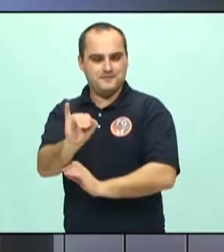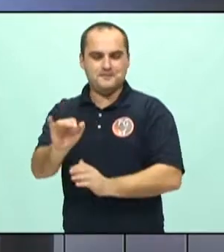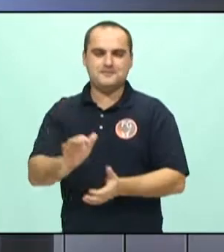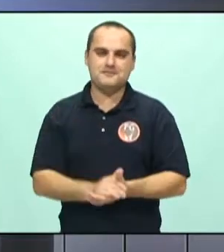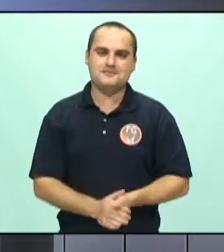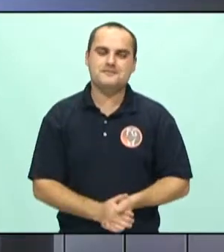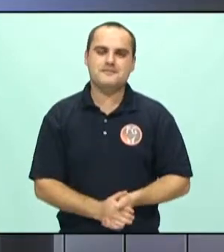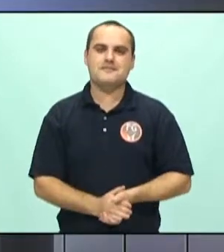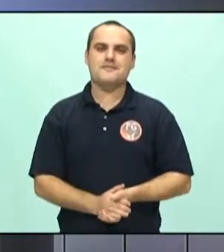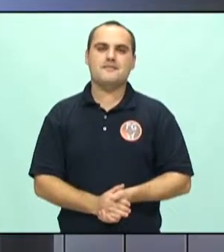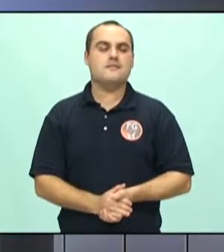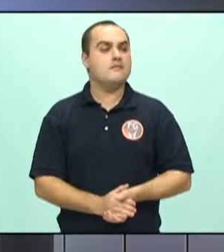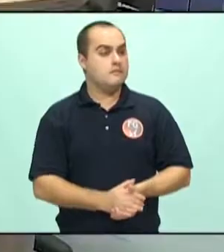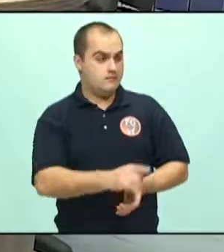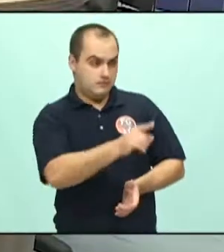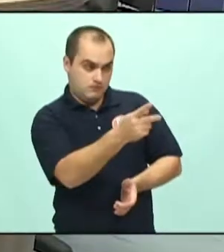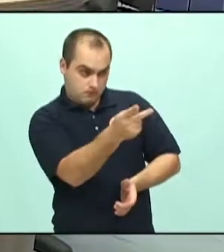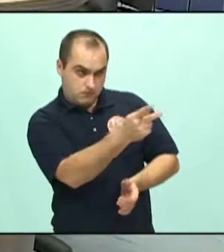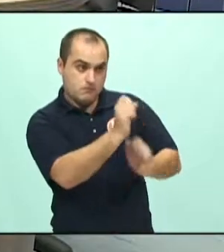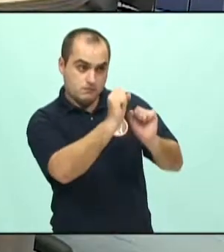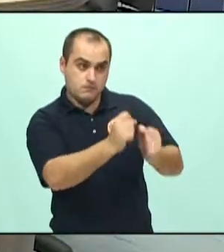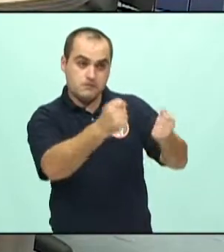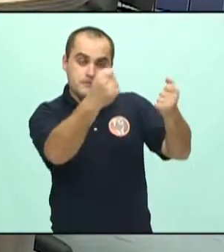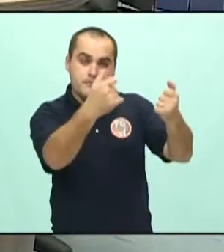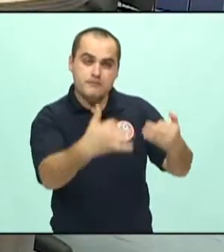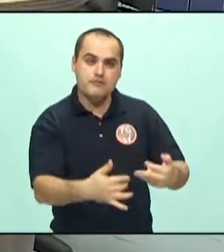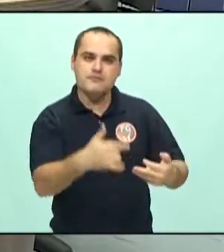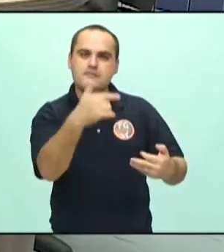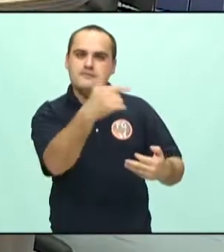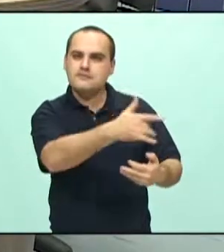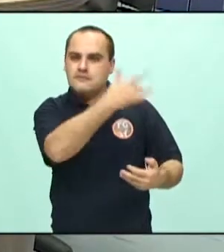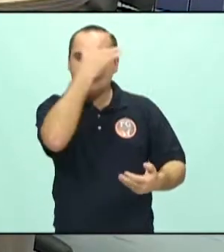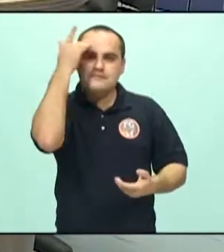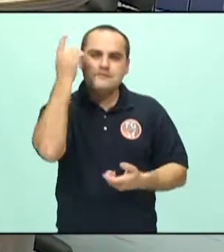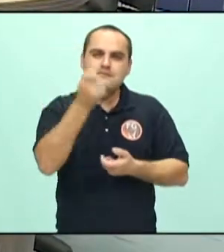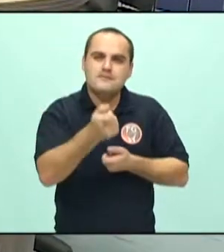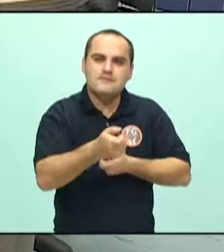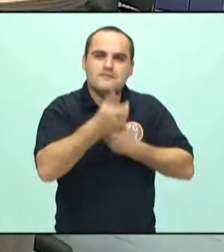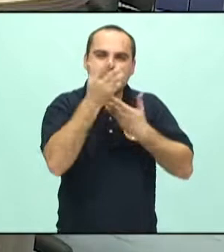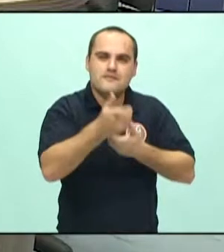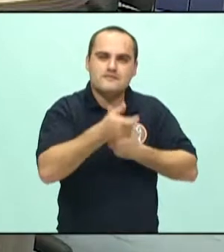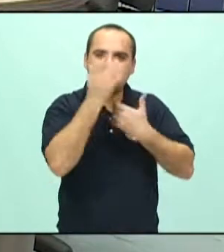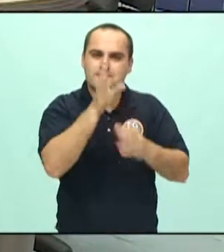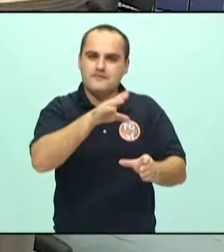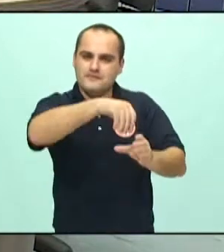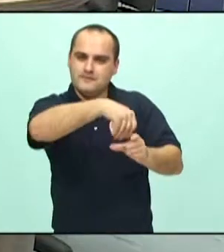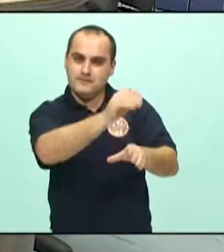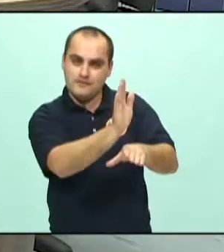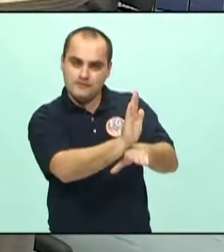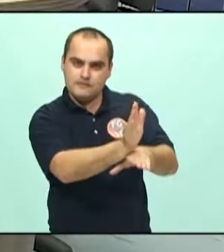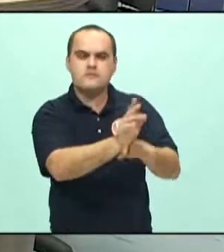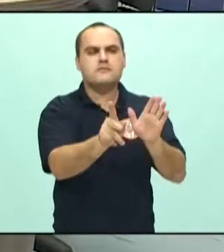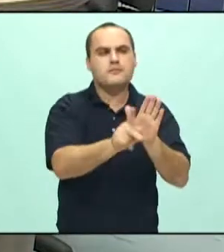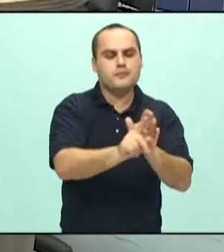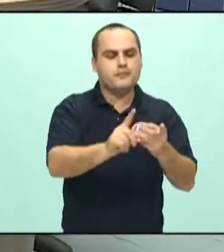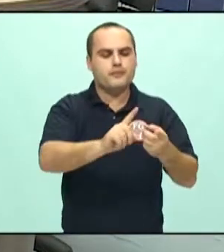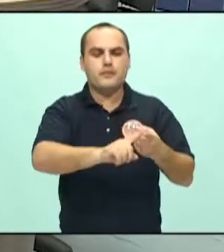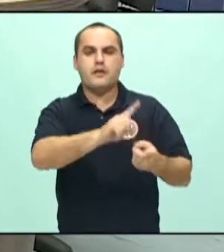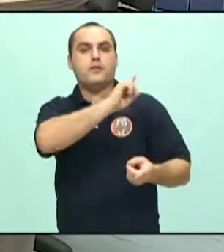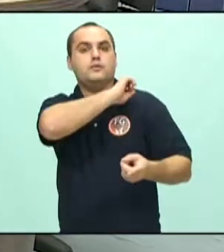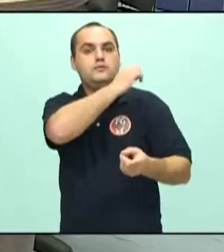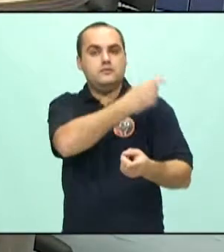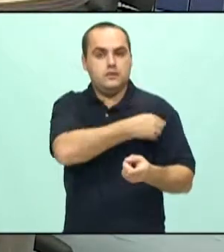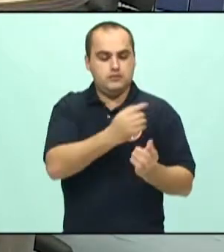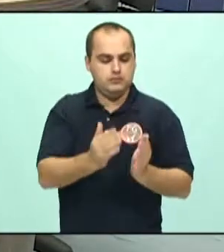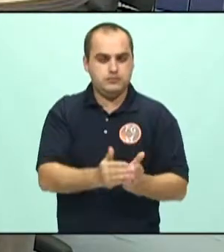Itajaí. Queria que vocês falassem um pouquinho mais sobre esses depoimentos presentes no documentário, da autoridade portuária, dos